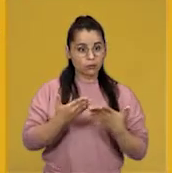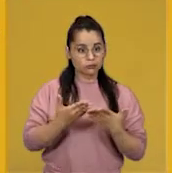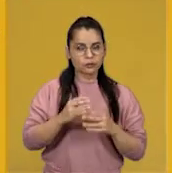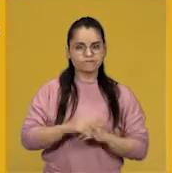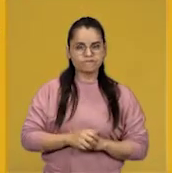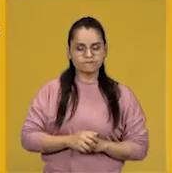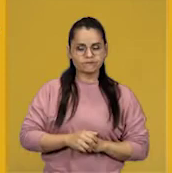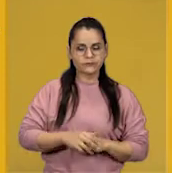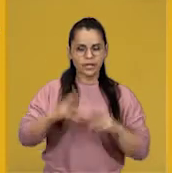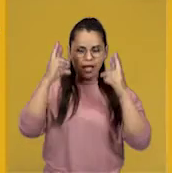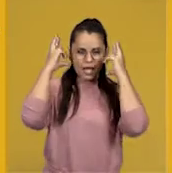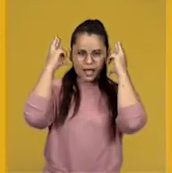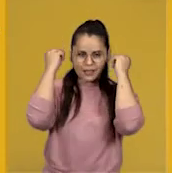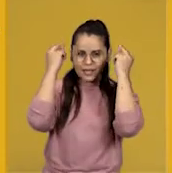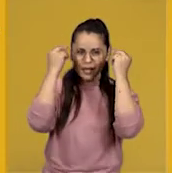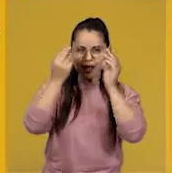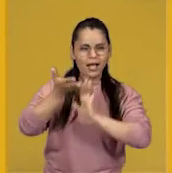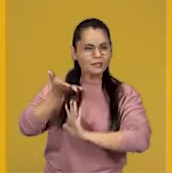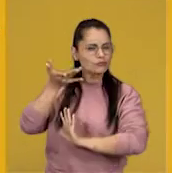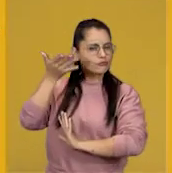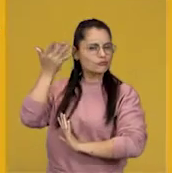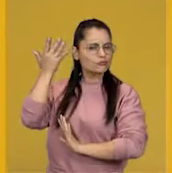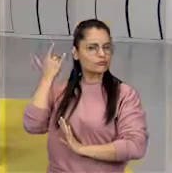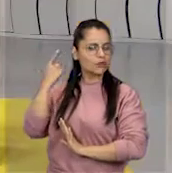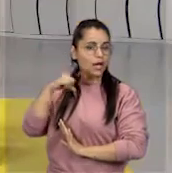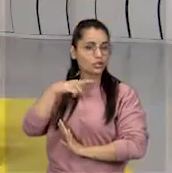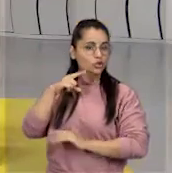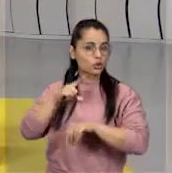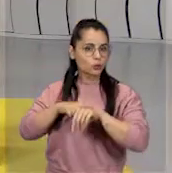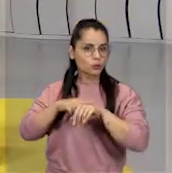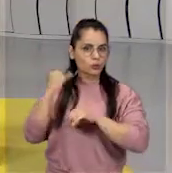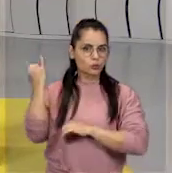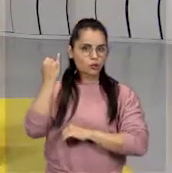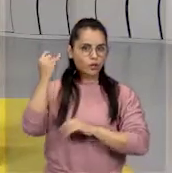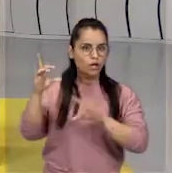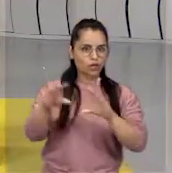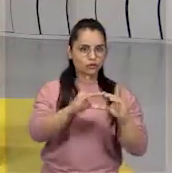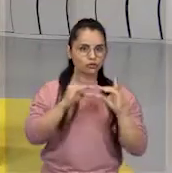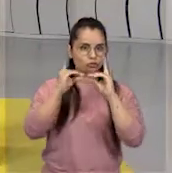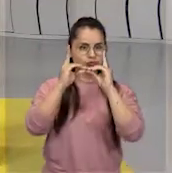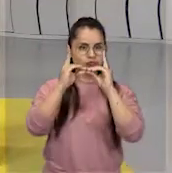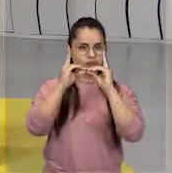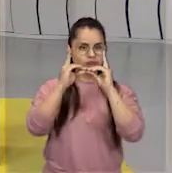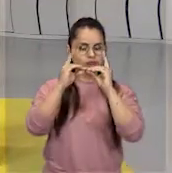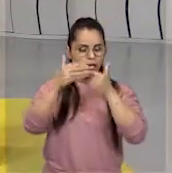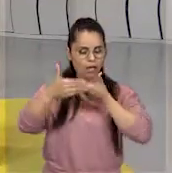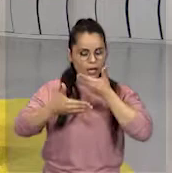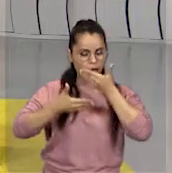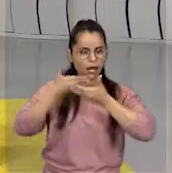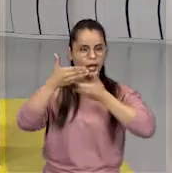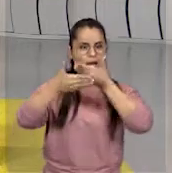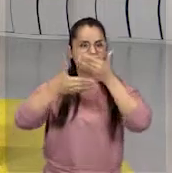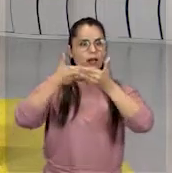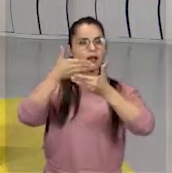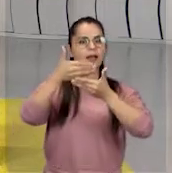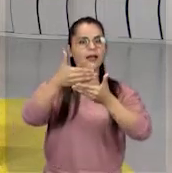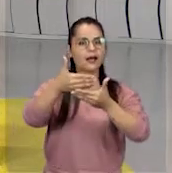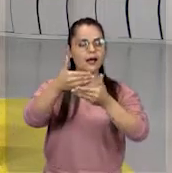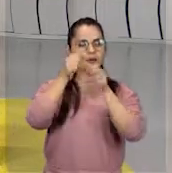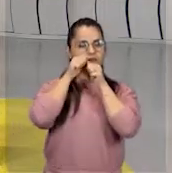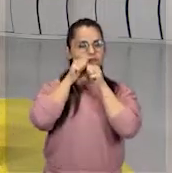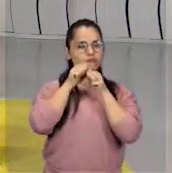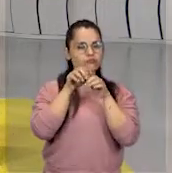A Grécia Antiga passava por um momento importante da democracia, um crescimento, tá? Então ela estava em